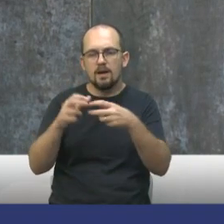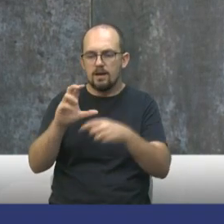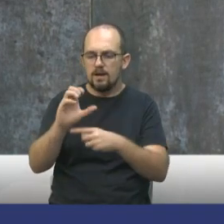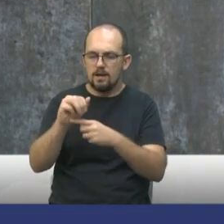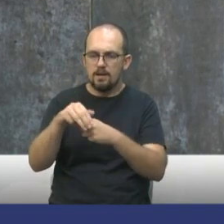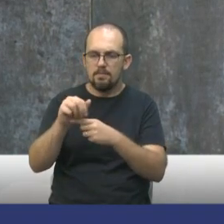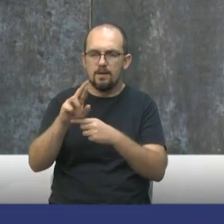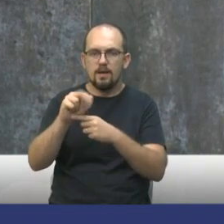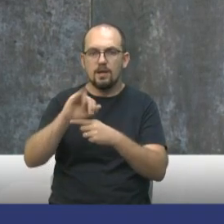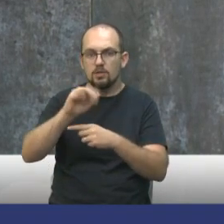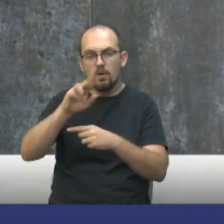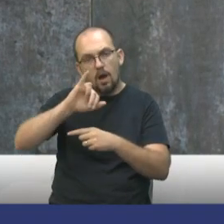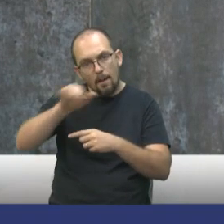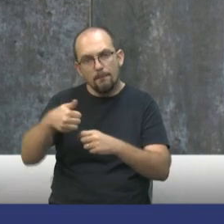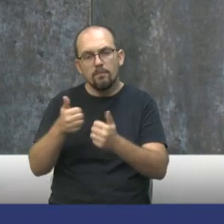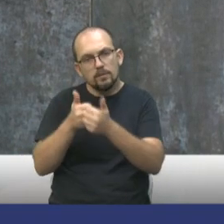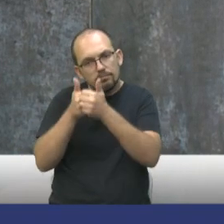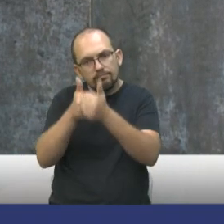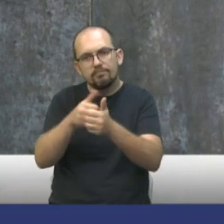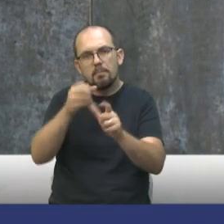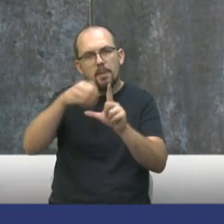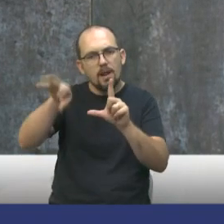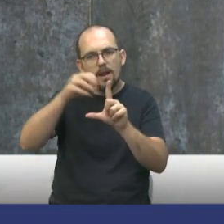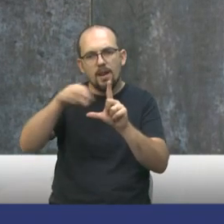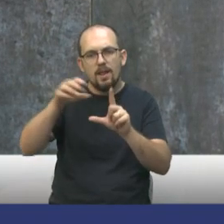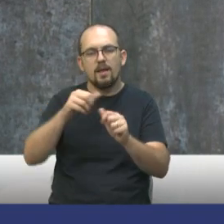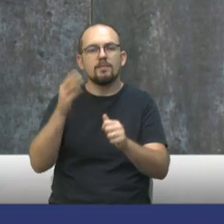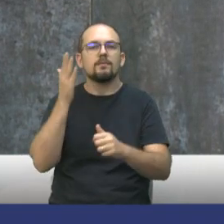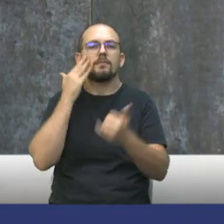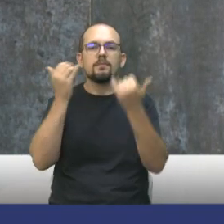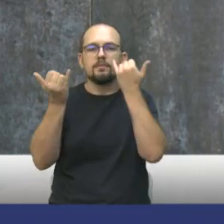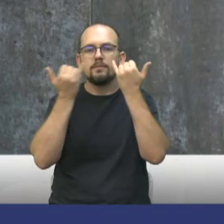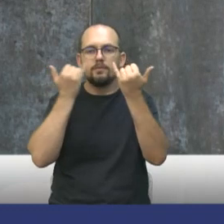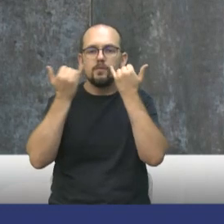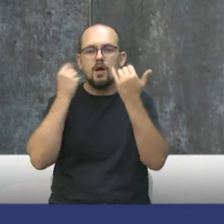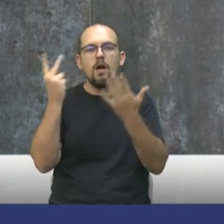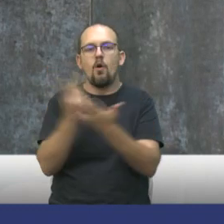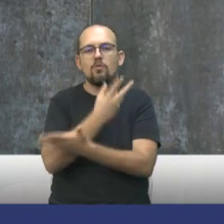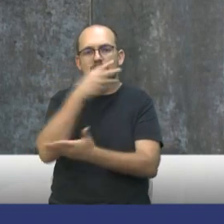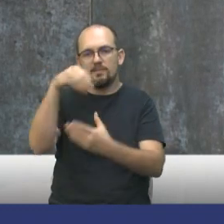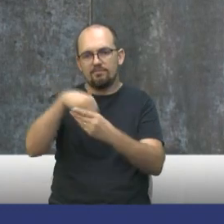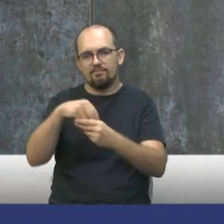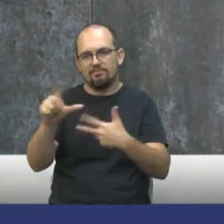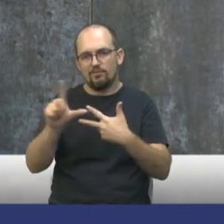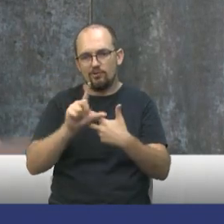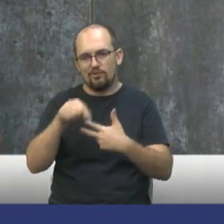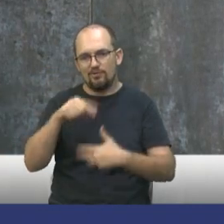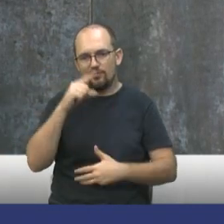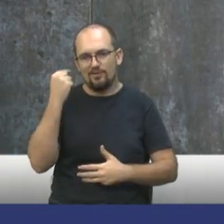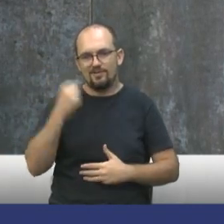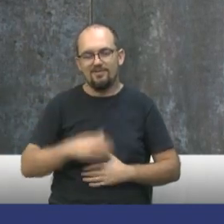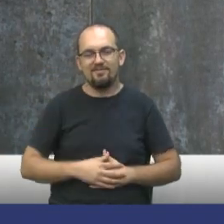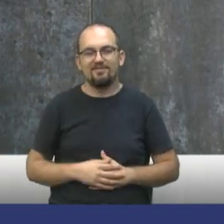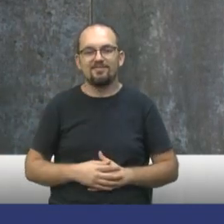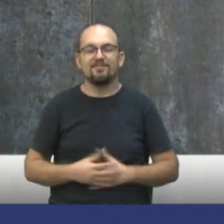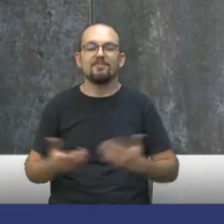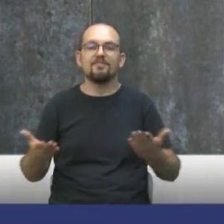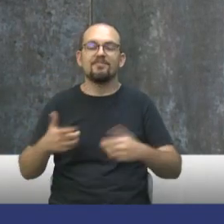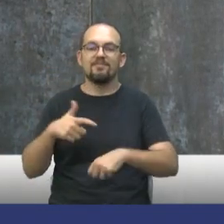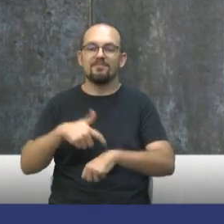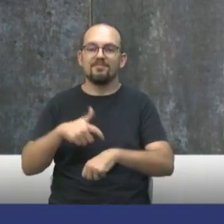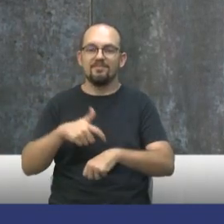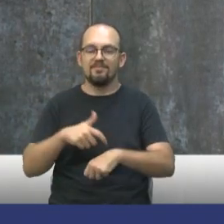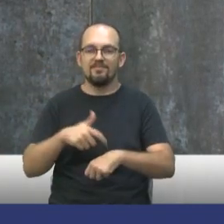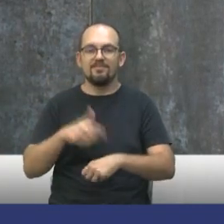para seguir, compartilhar e ficar por dentro de tudo que acontece no Legislativo Jaúense. Neste momento, então, para